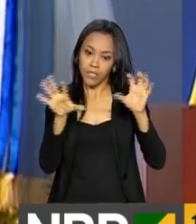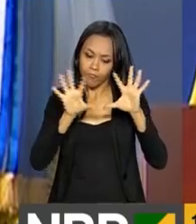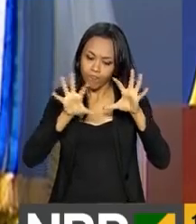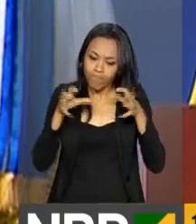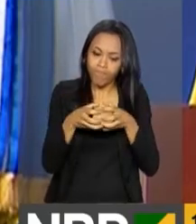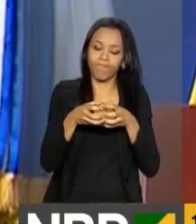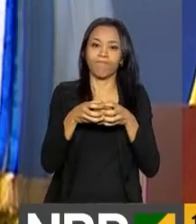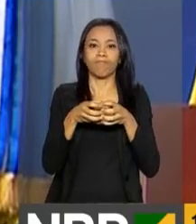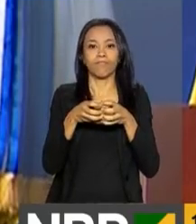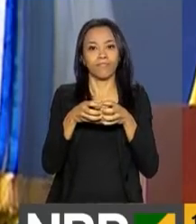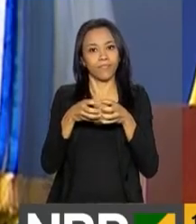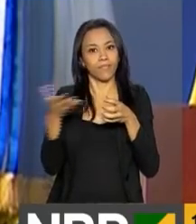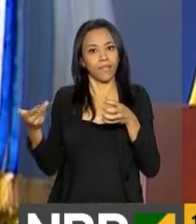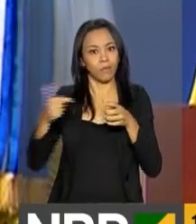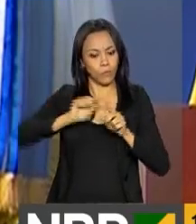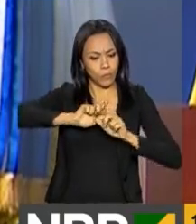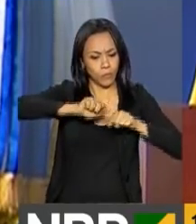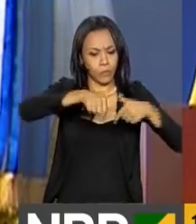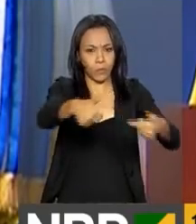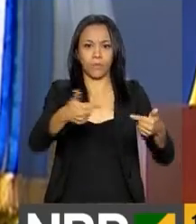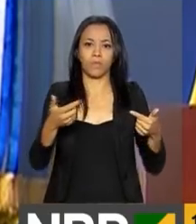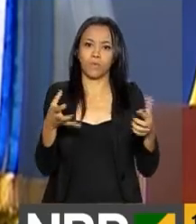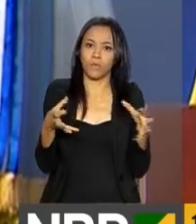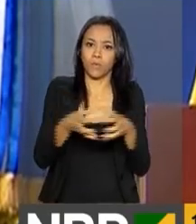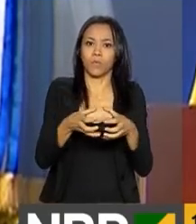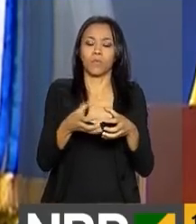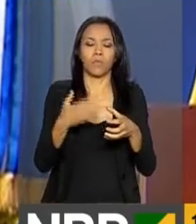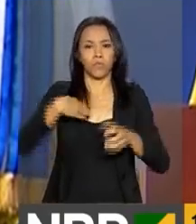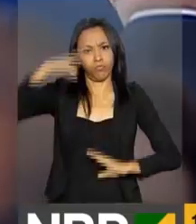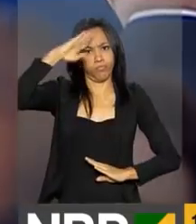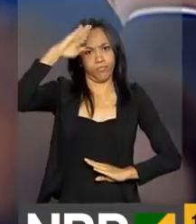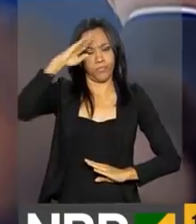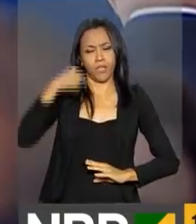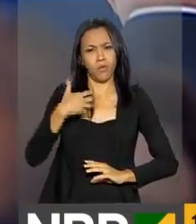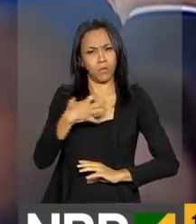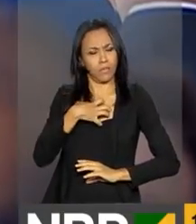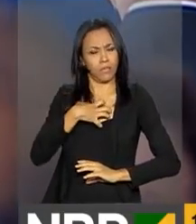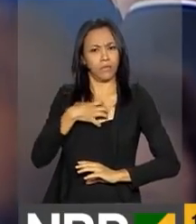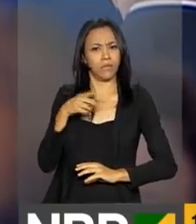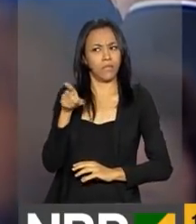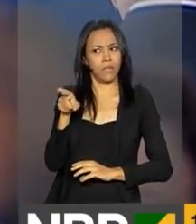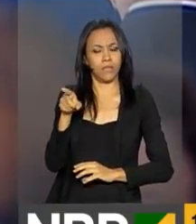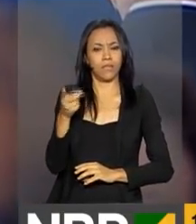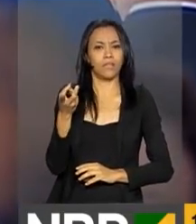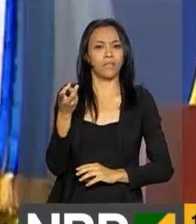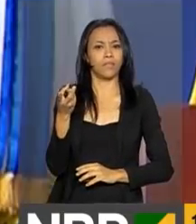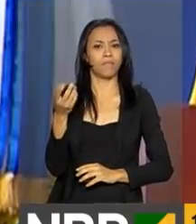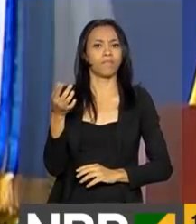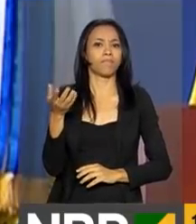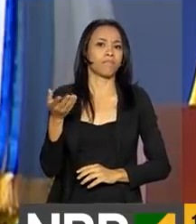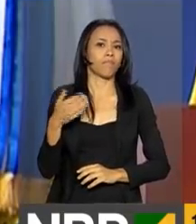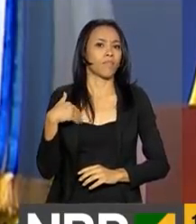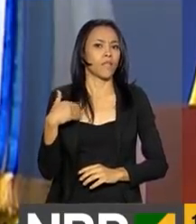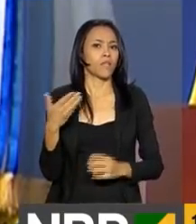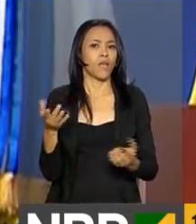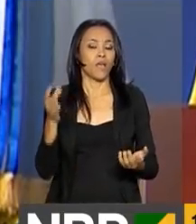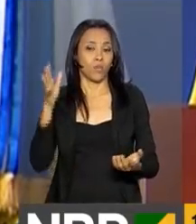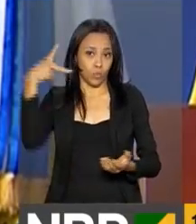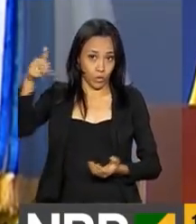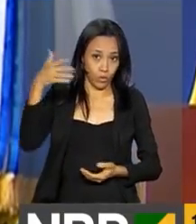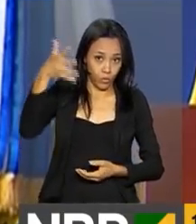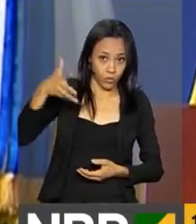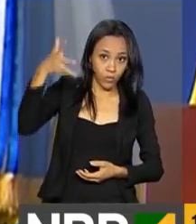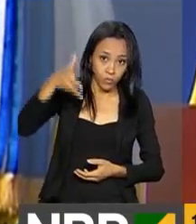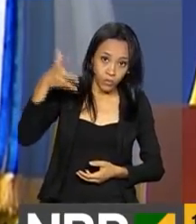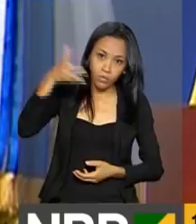com as Forças Armadas. Não é? Eu sinto que ele faz uma, e não sinto de hoje, nem do seu discurso,